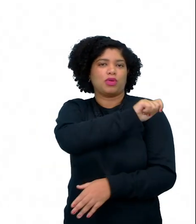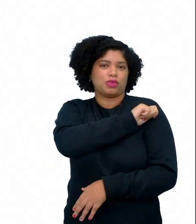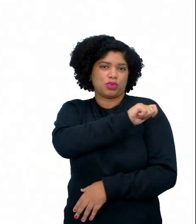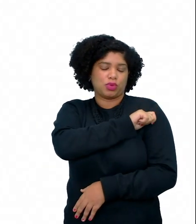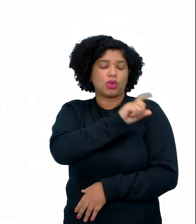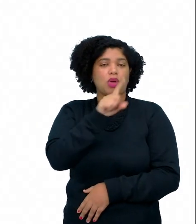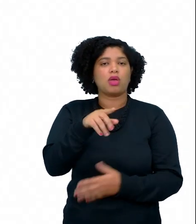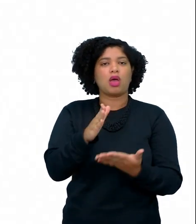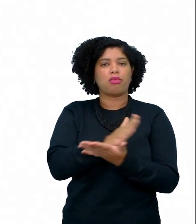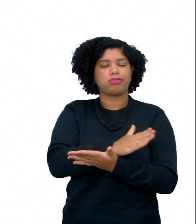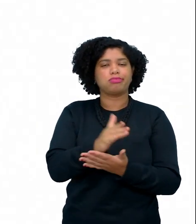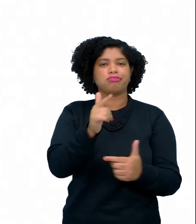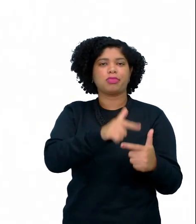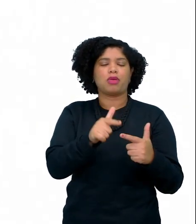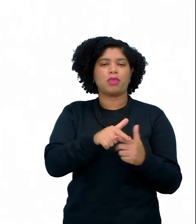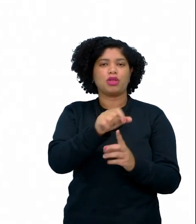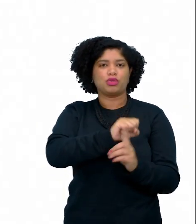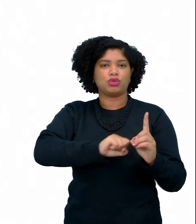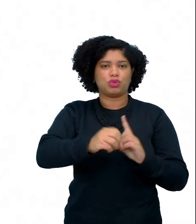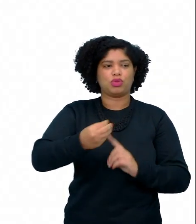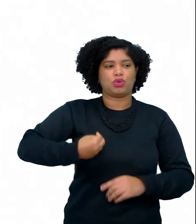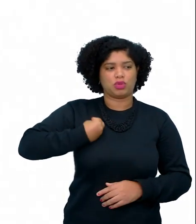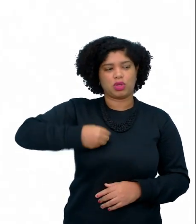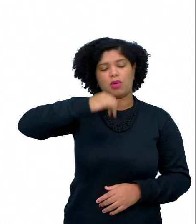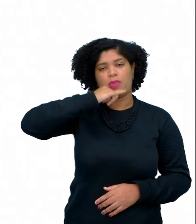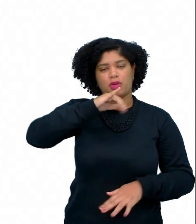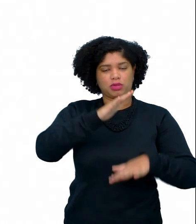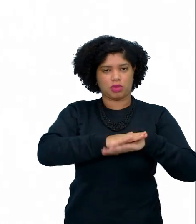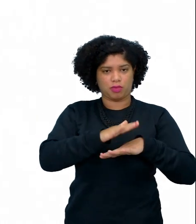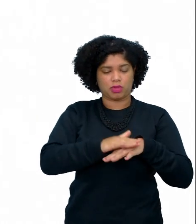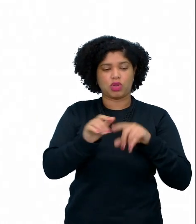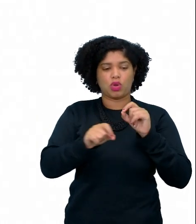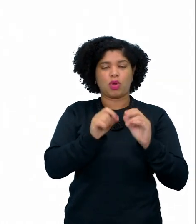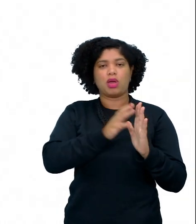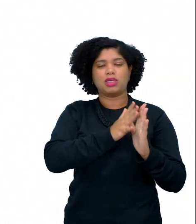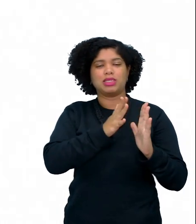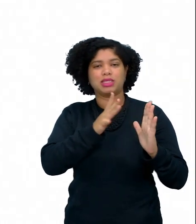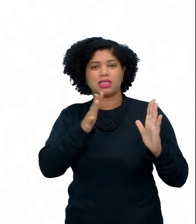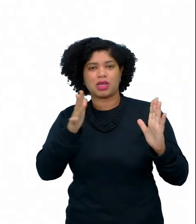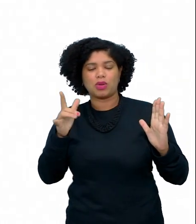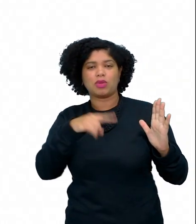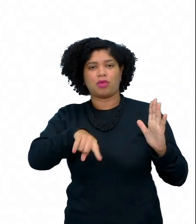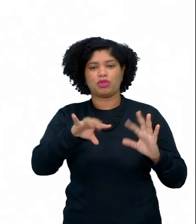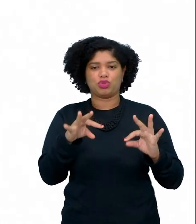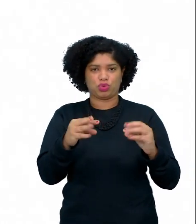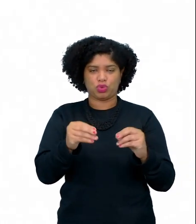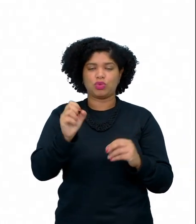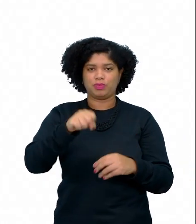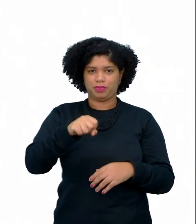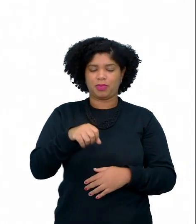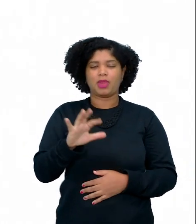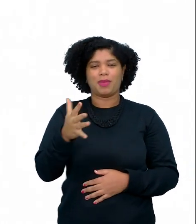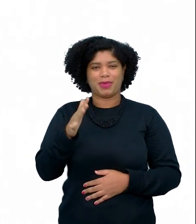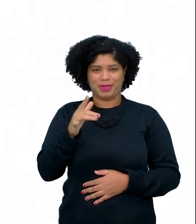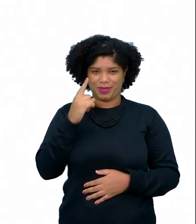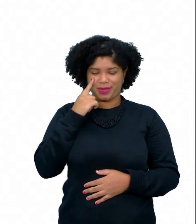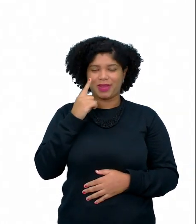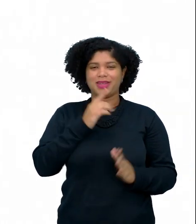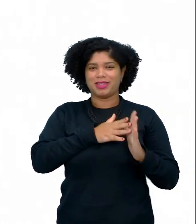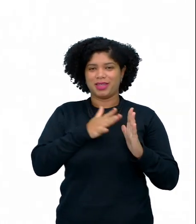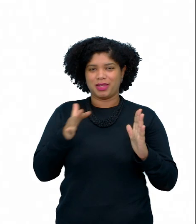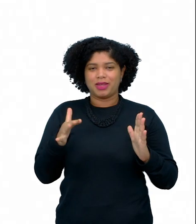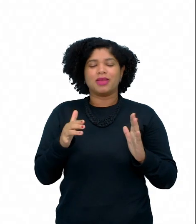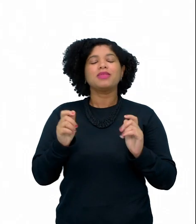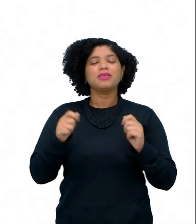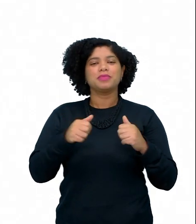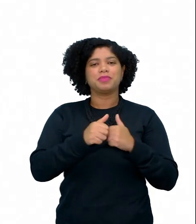com problemas sociais, tá? Aqui eu fiz aqui uma sequência para vocês, mais ou menos a ser seguida. Então,